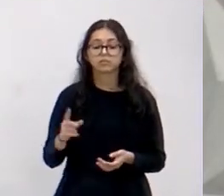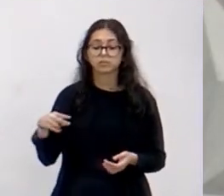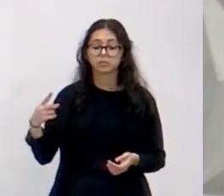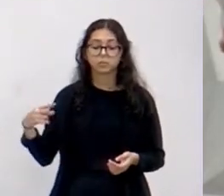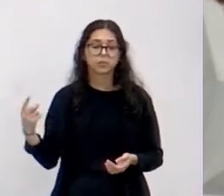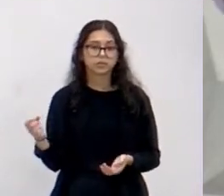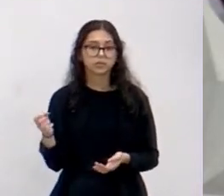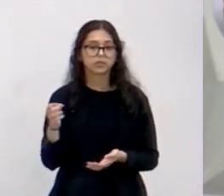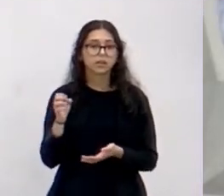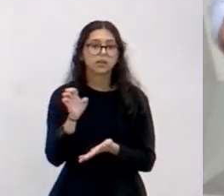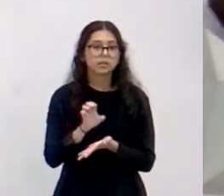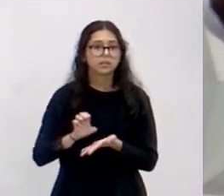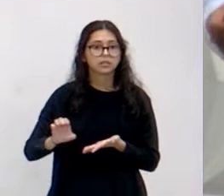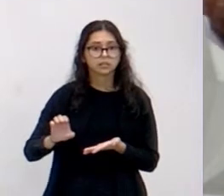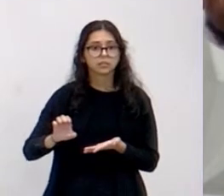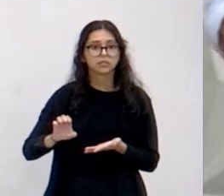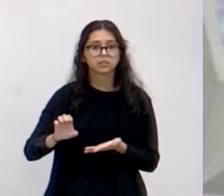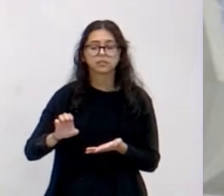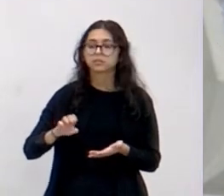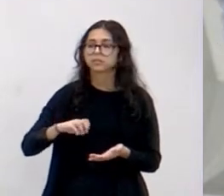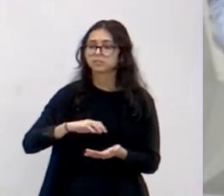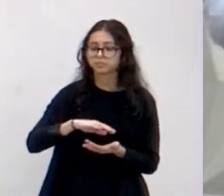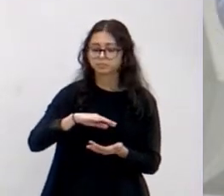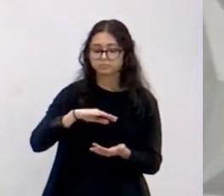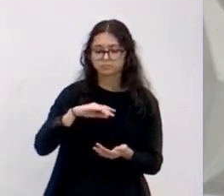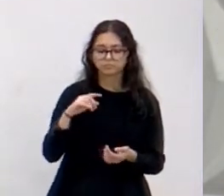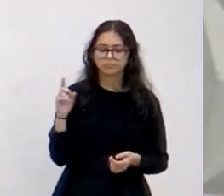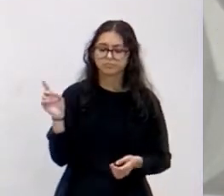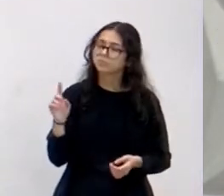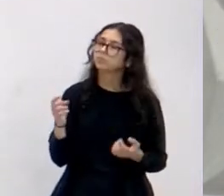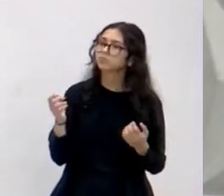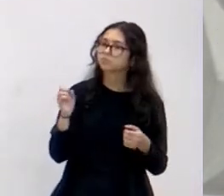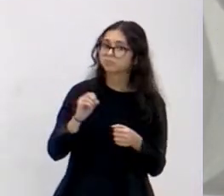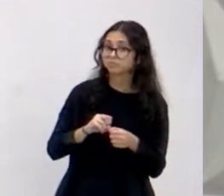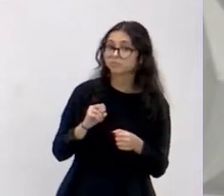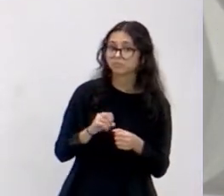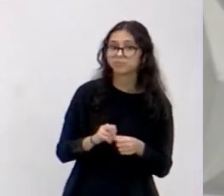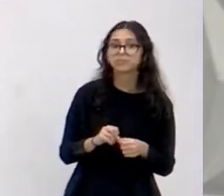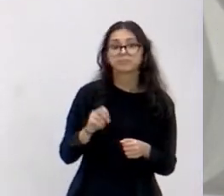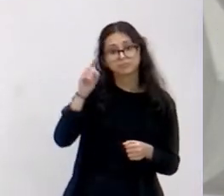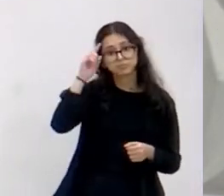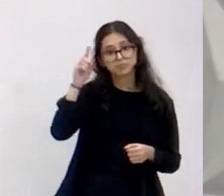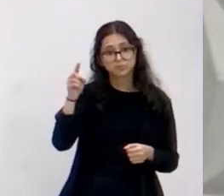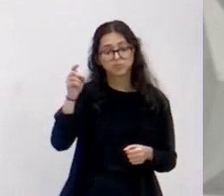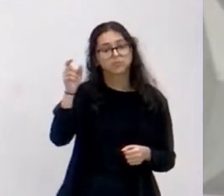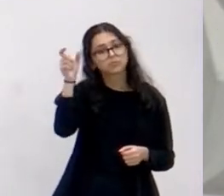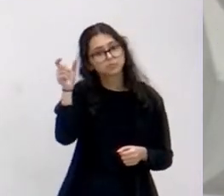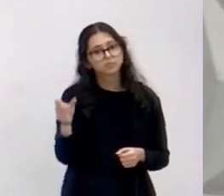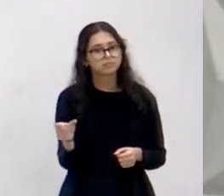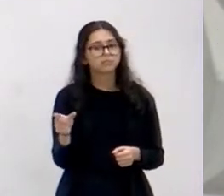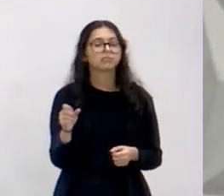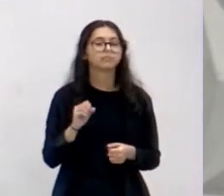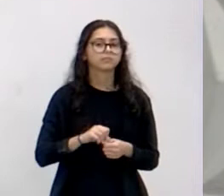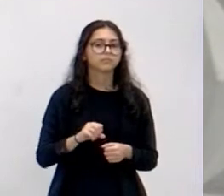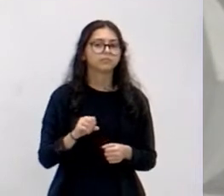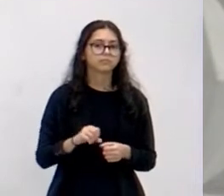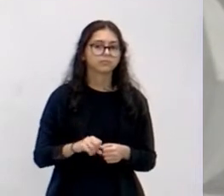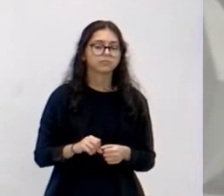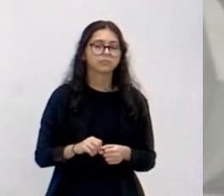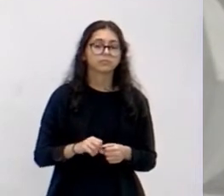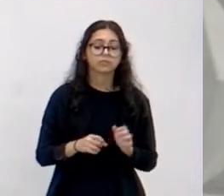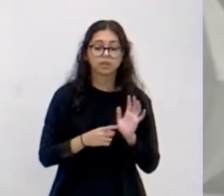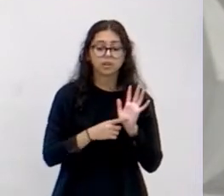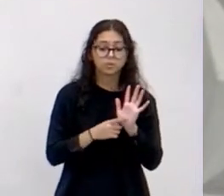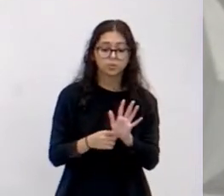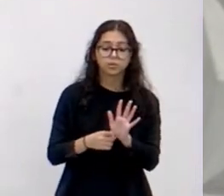e o seu medo não destrói a mensagem do profeta pelo contrário talvez que sirva para autenticar aquilo que